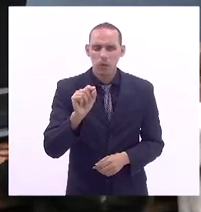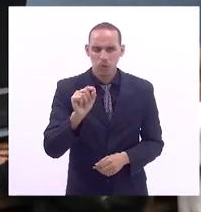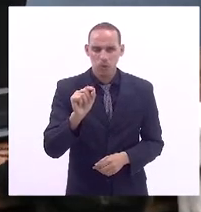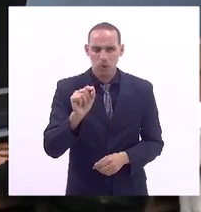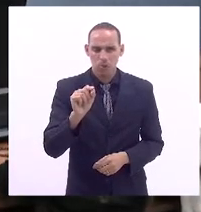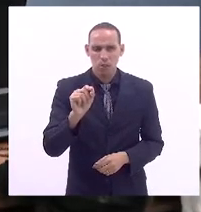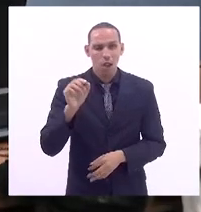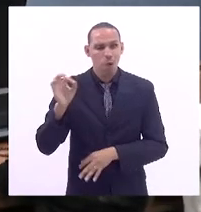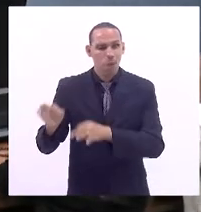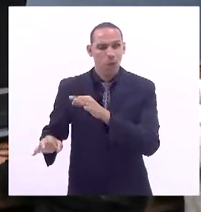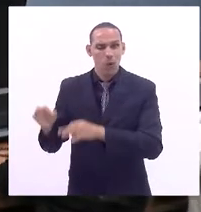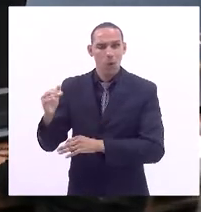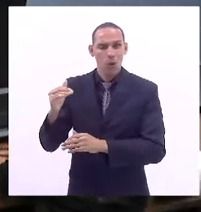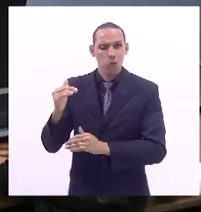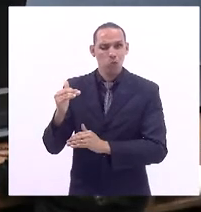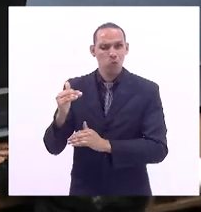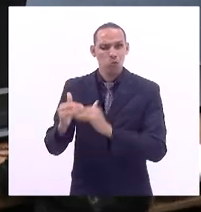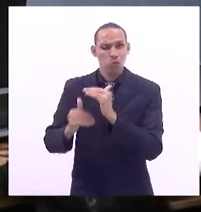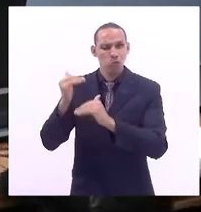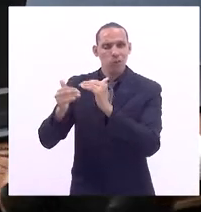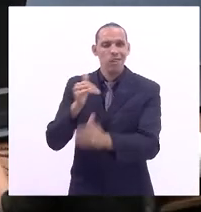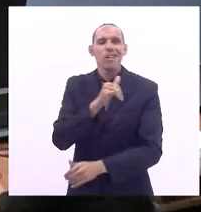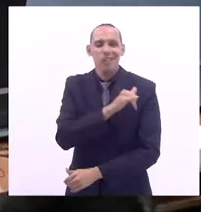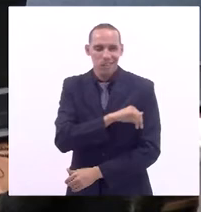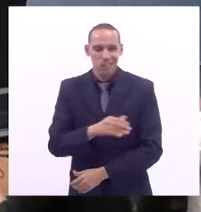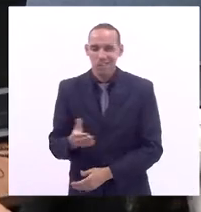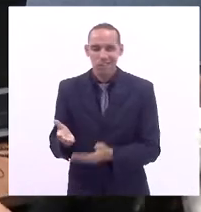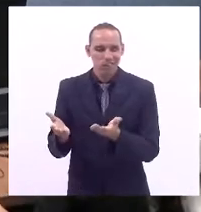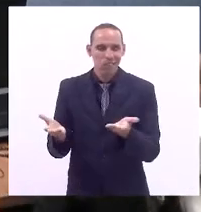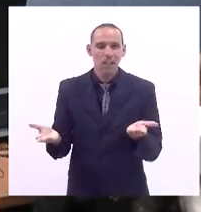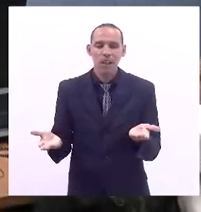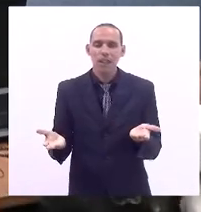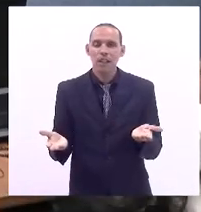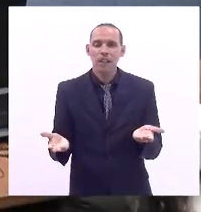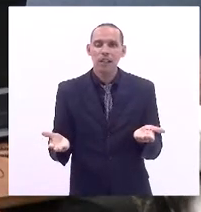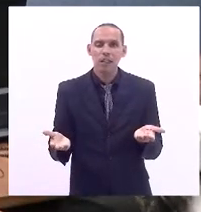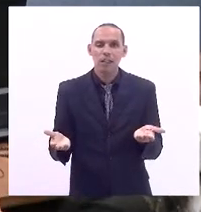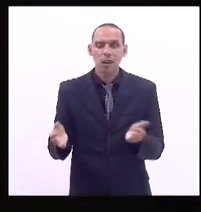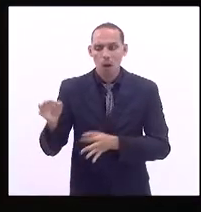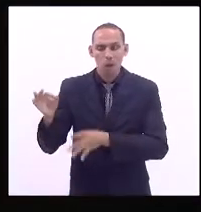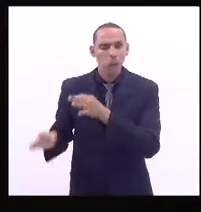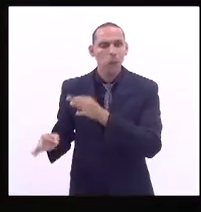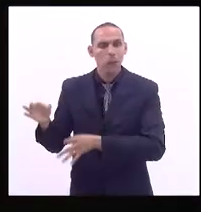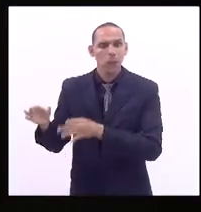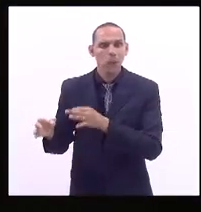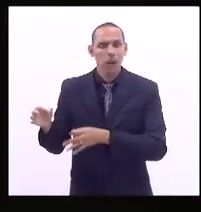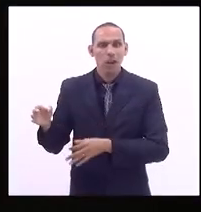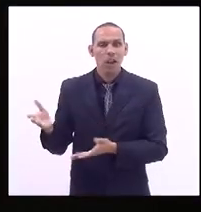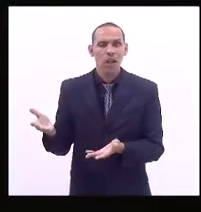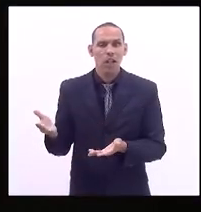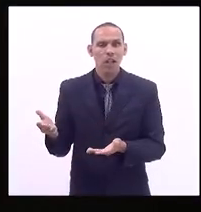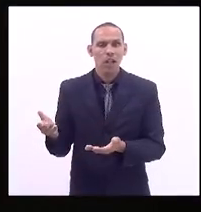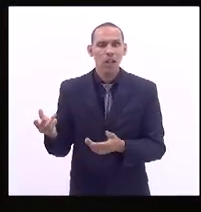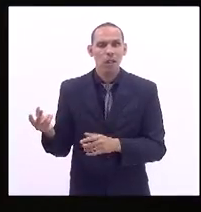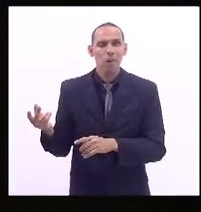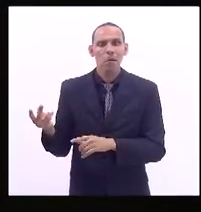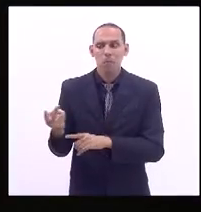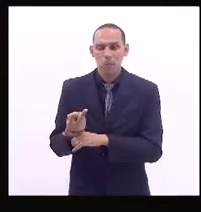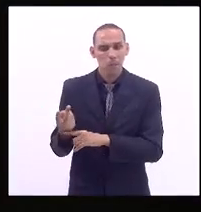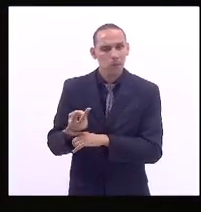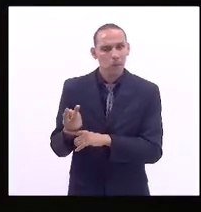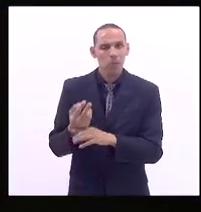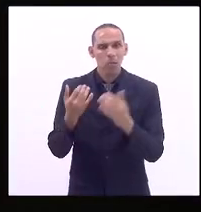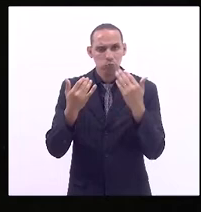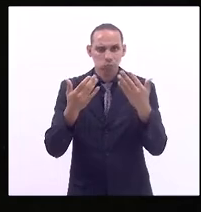e o Fórum de desenvolvimento do Rio de Janeiro eu acho que esse fórum pode buscar uma